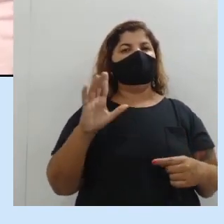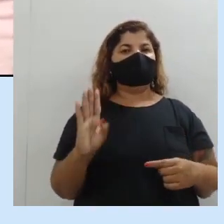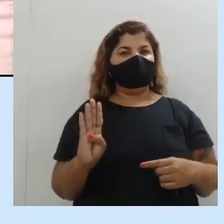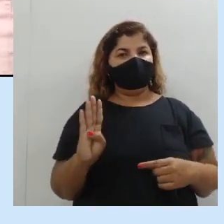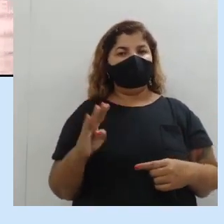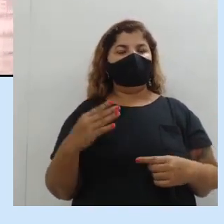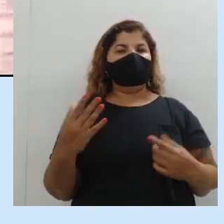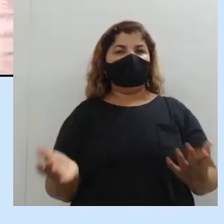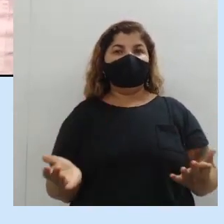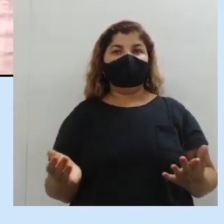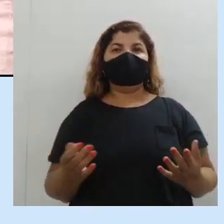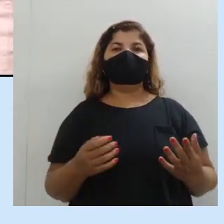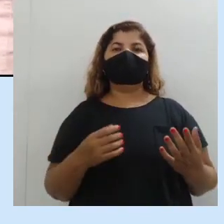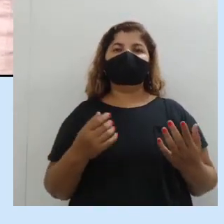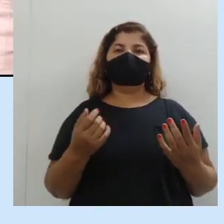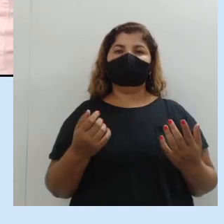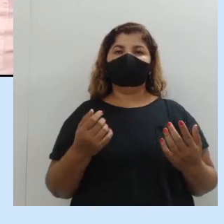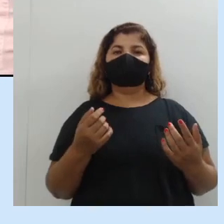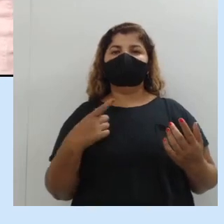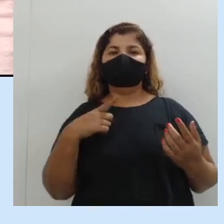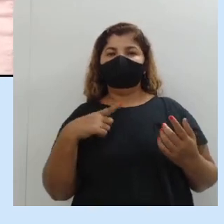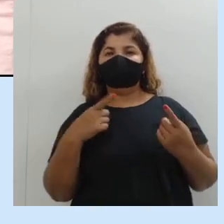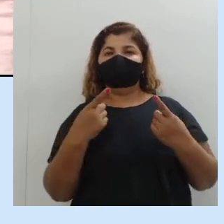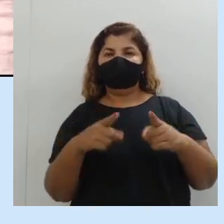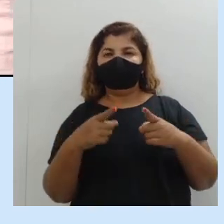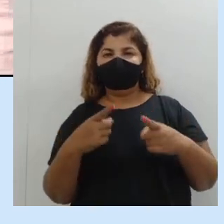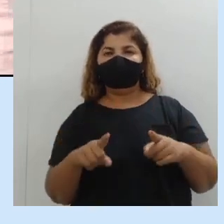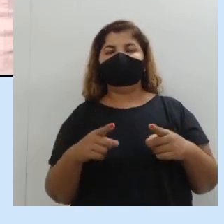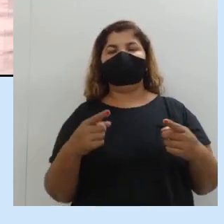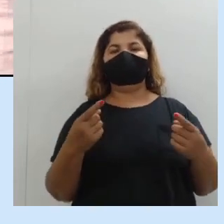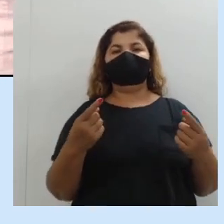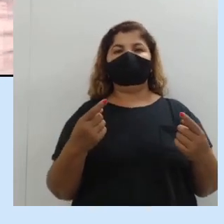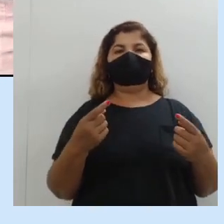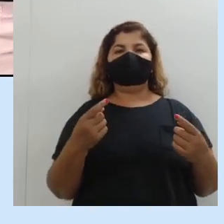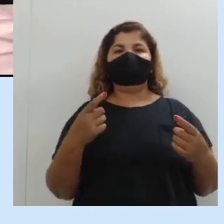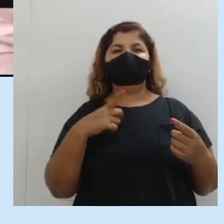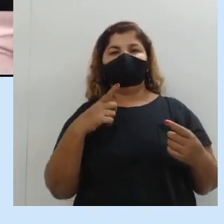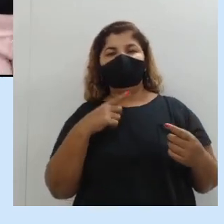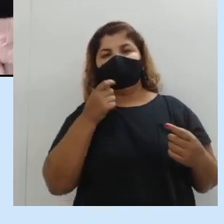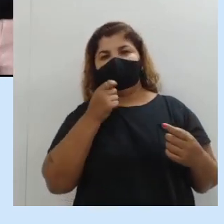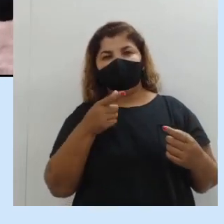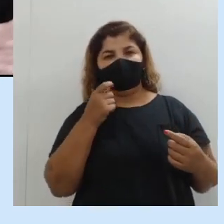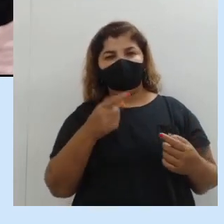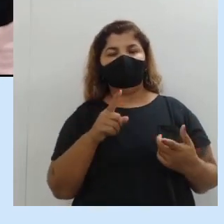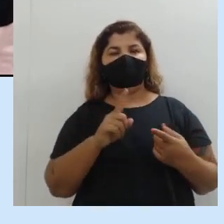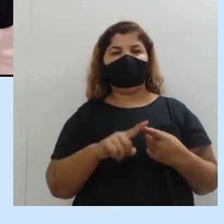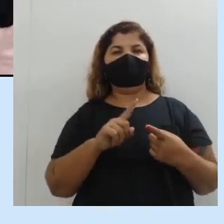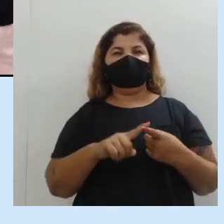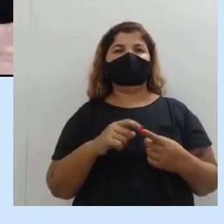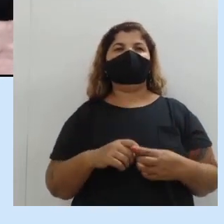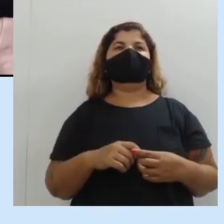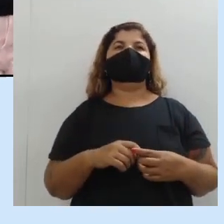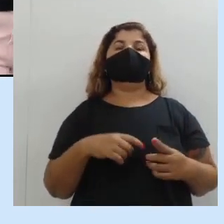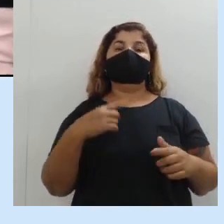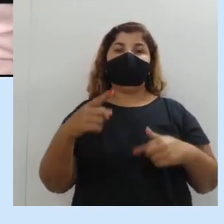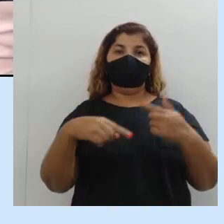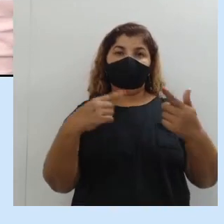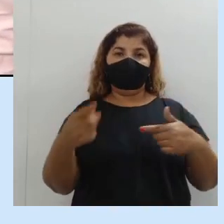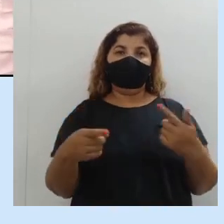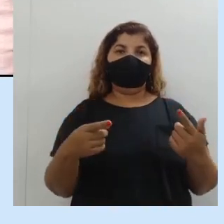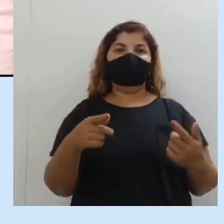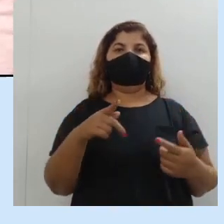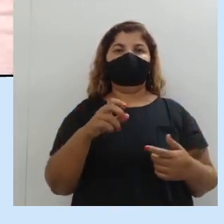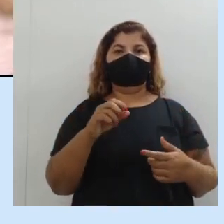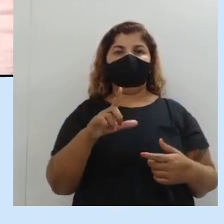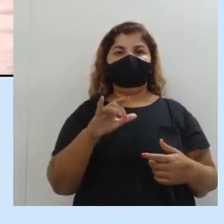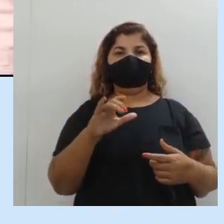esses traços, né, irônicos, de humor nas obras dele. Mais tarde, Policarpo envia